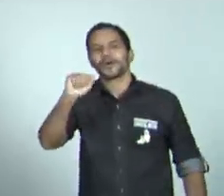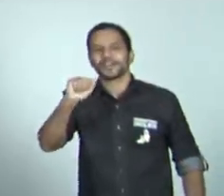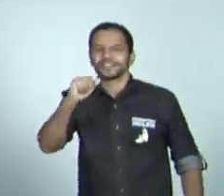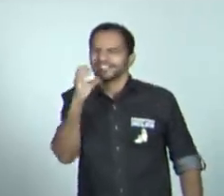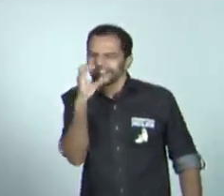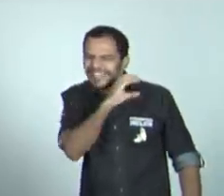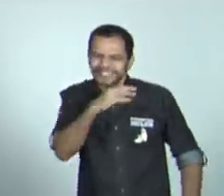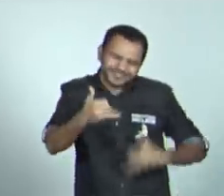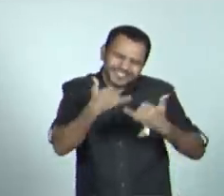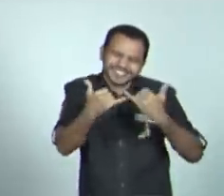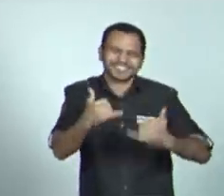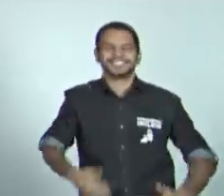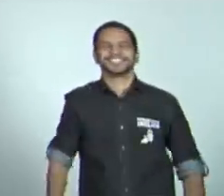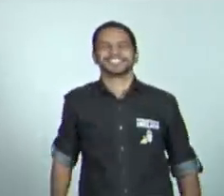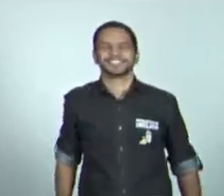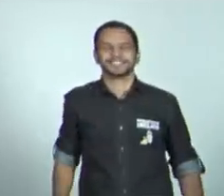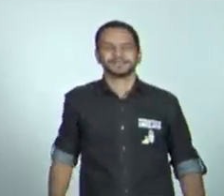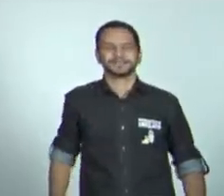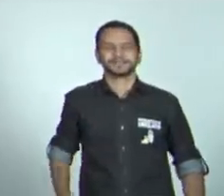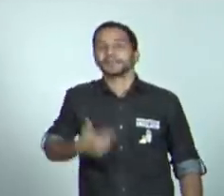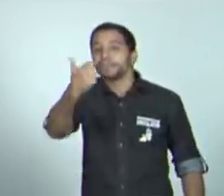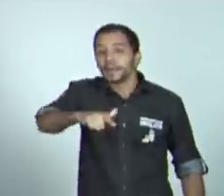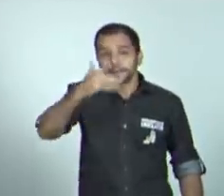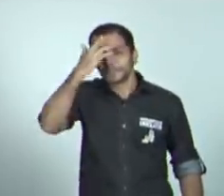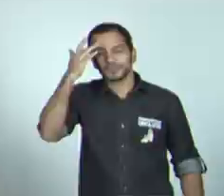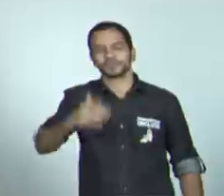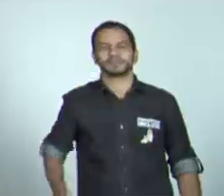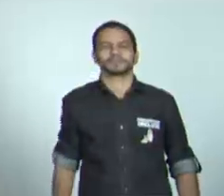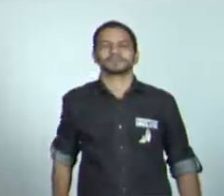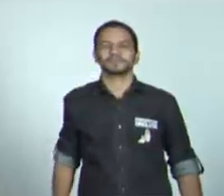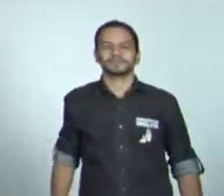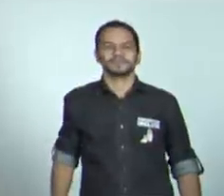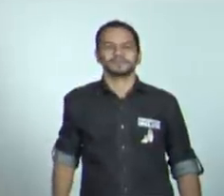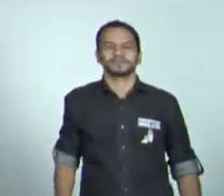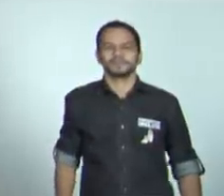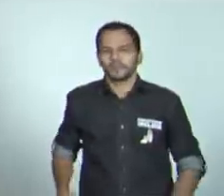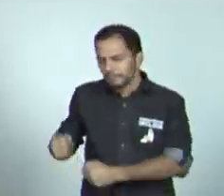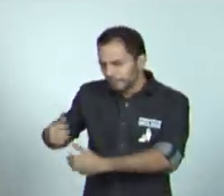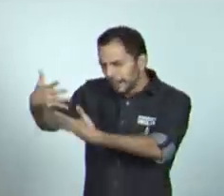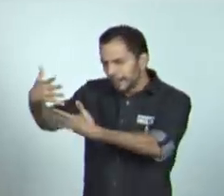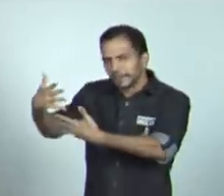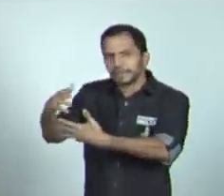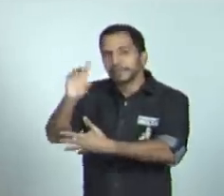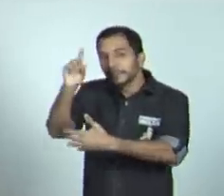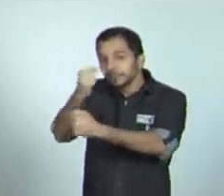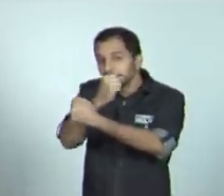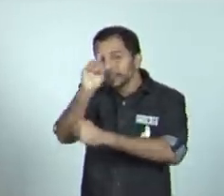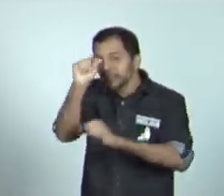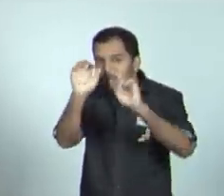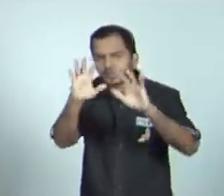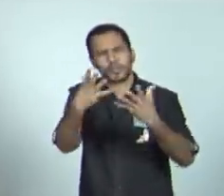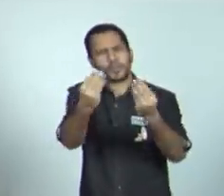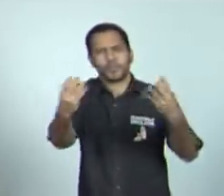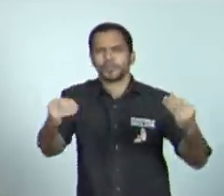brincando né gente vamos lá e quem mais e tem um monte de deus abençoe fazer uma aqui ó